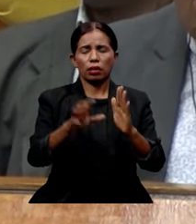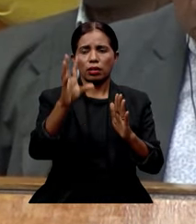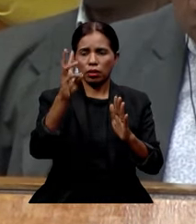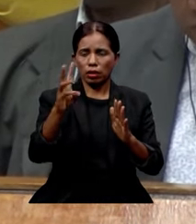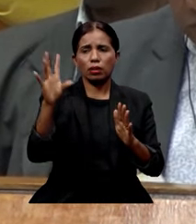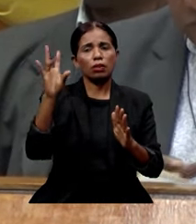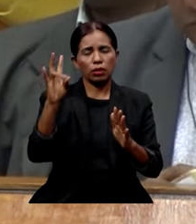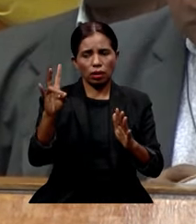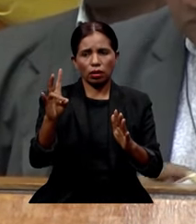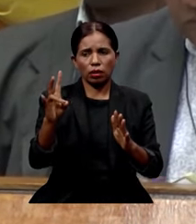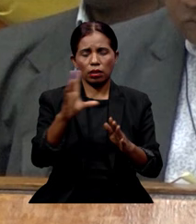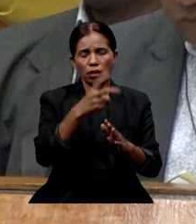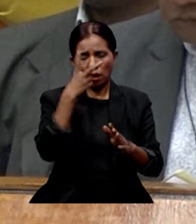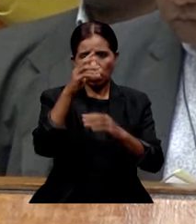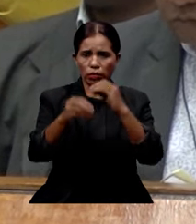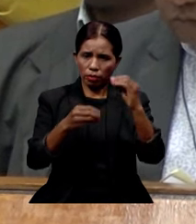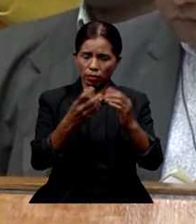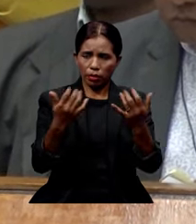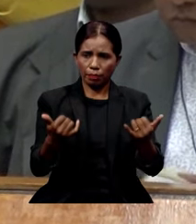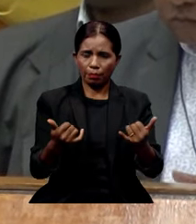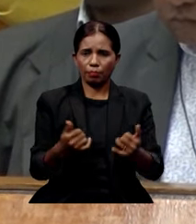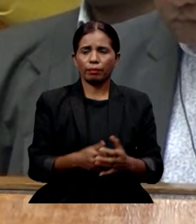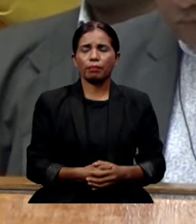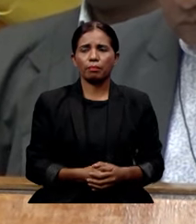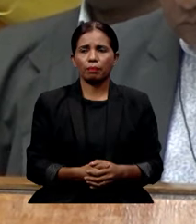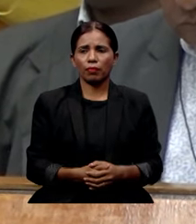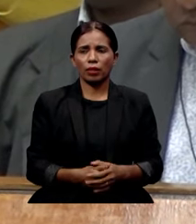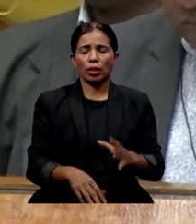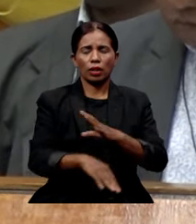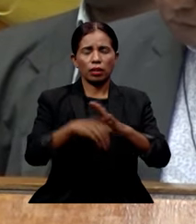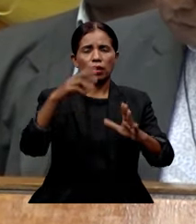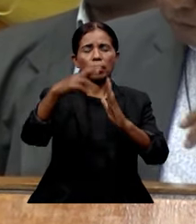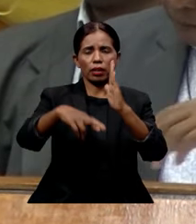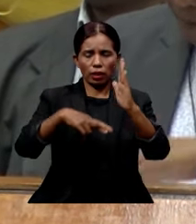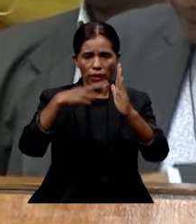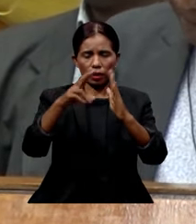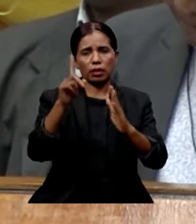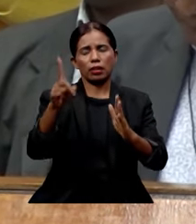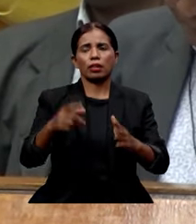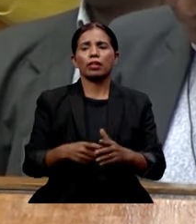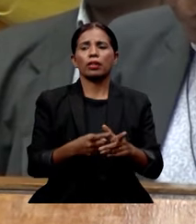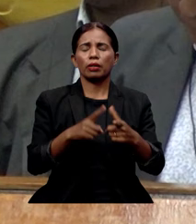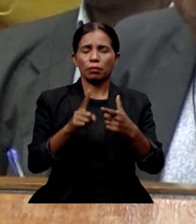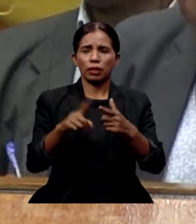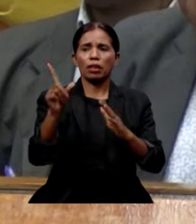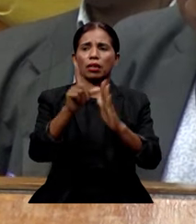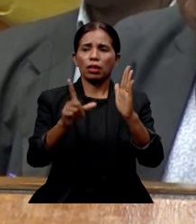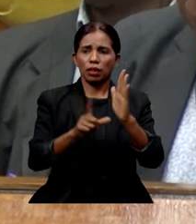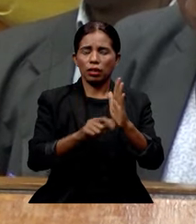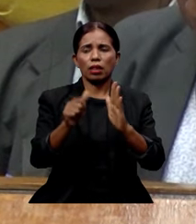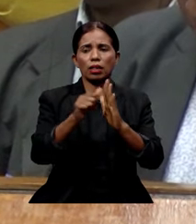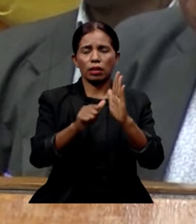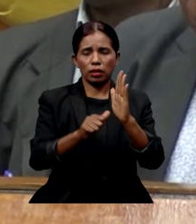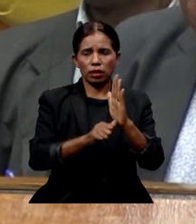6 cessação dos funções imediata né maka asai circular ou ordem né depois ia lei artigo 6